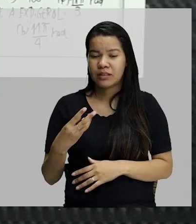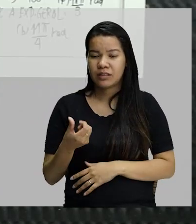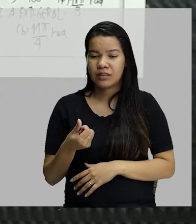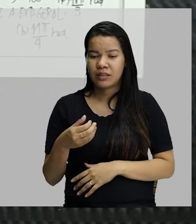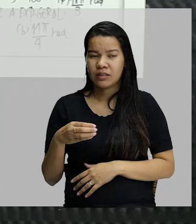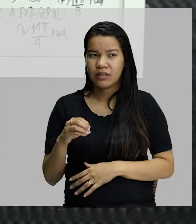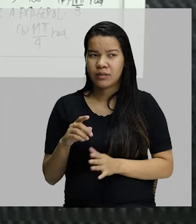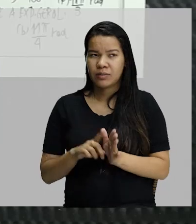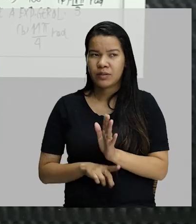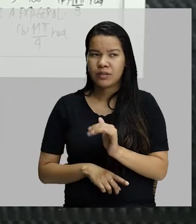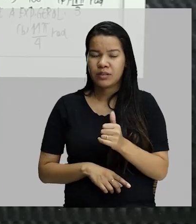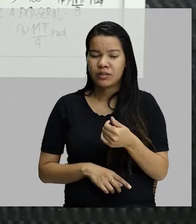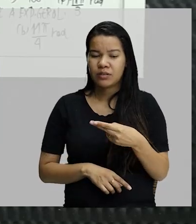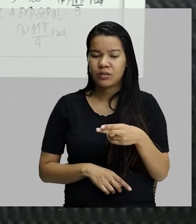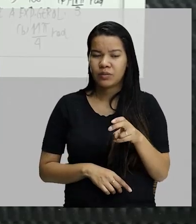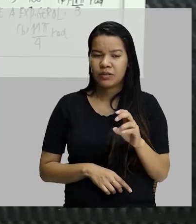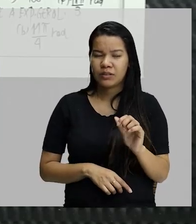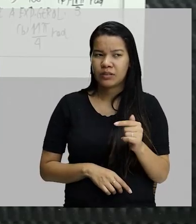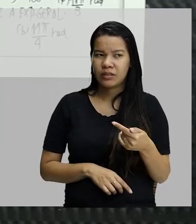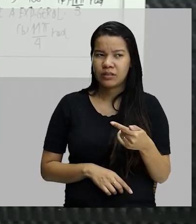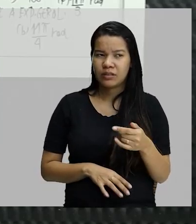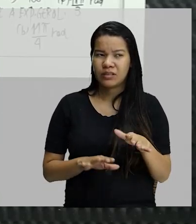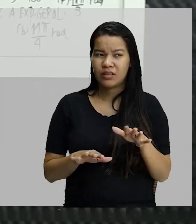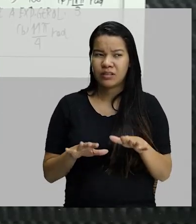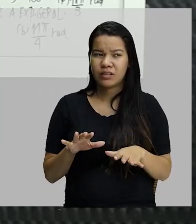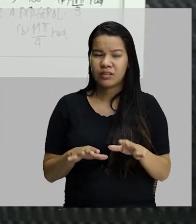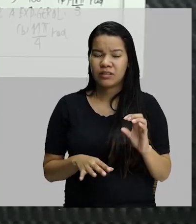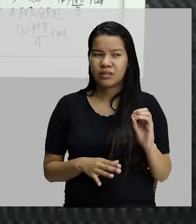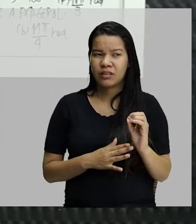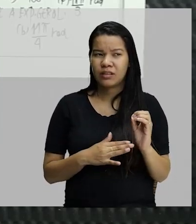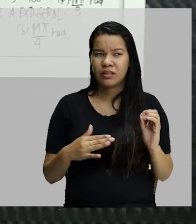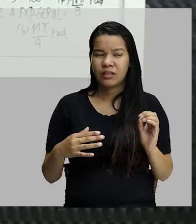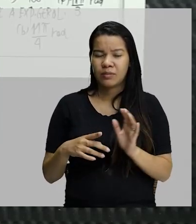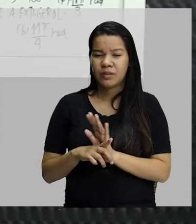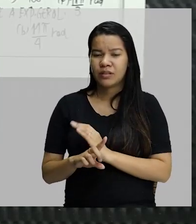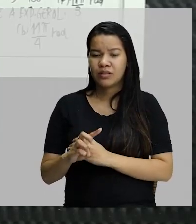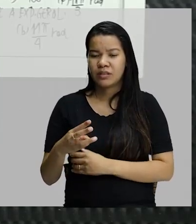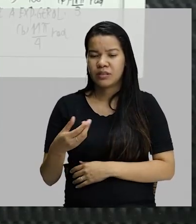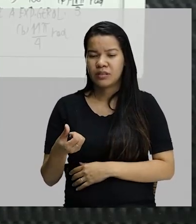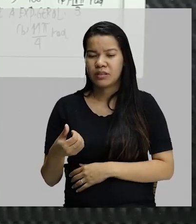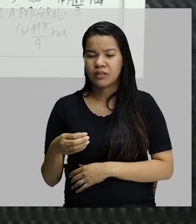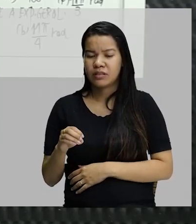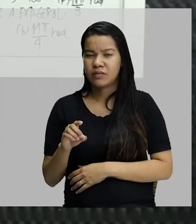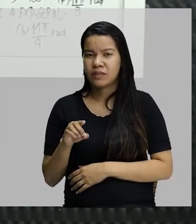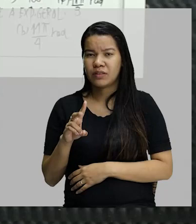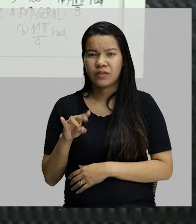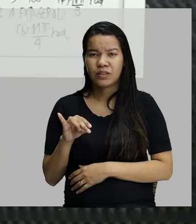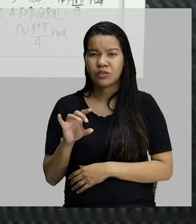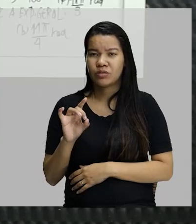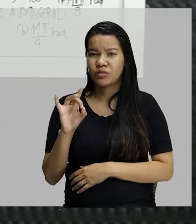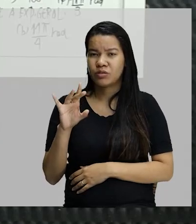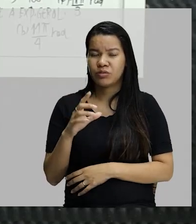tá? Ele está entre 0 e menos 360, o que você faz? Você vai apenas somar